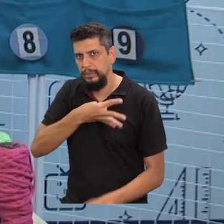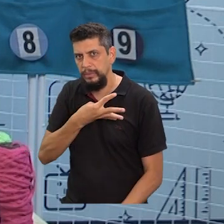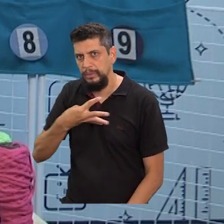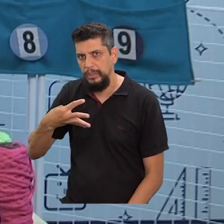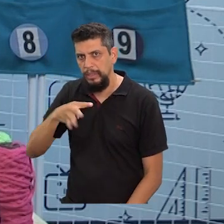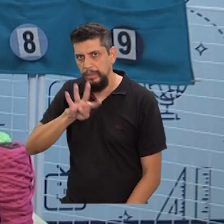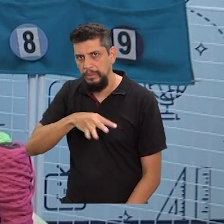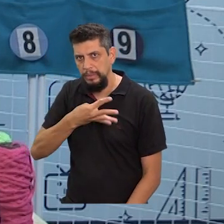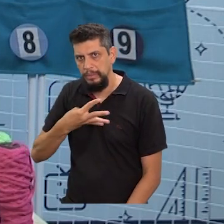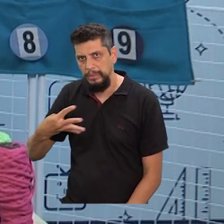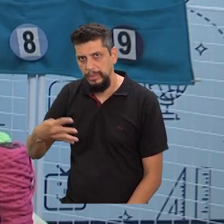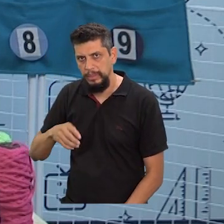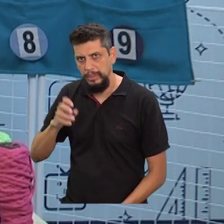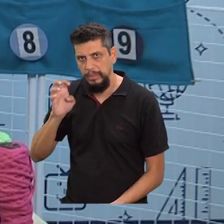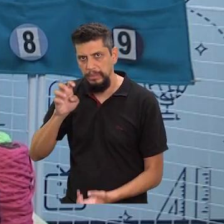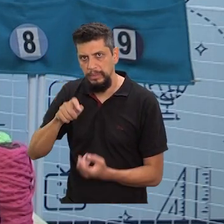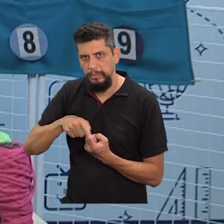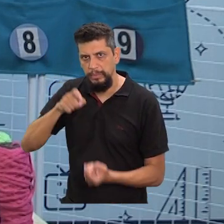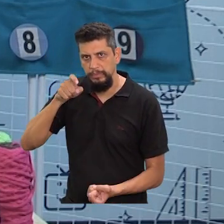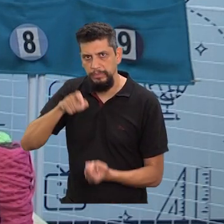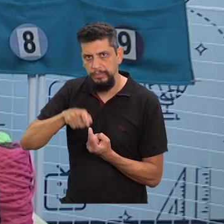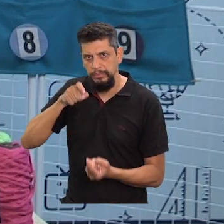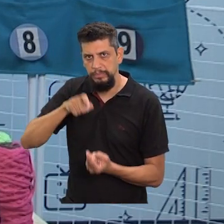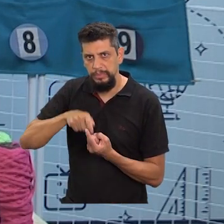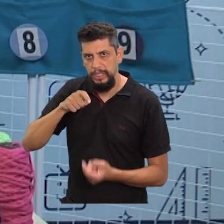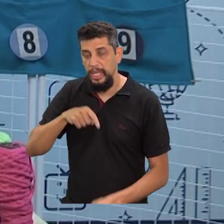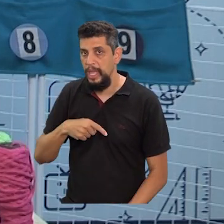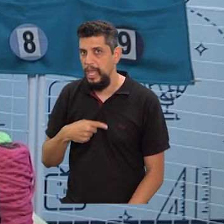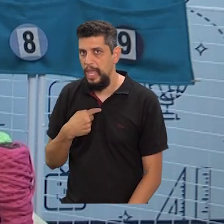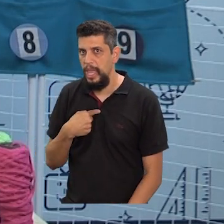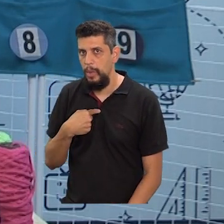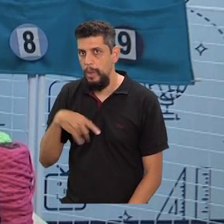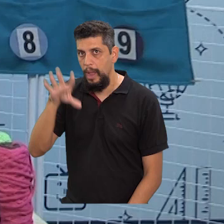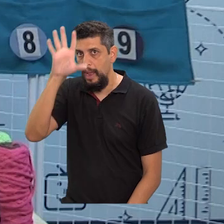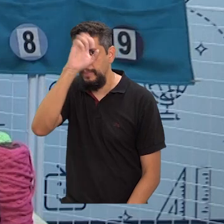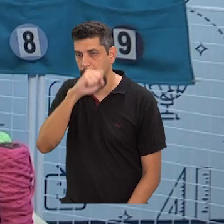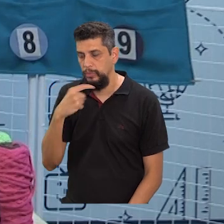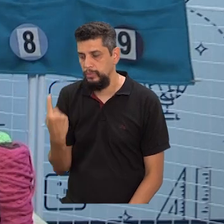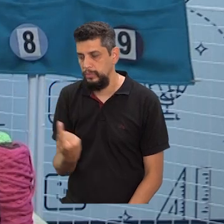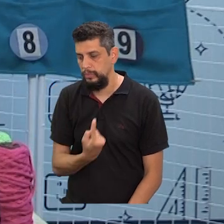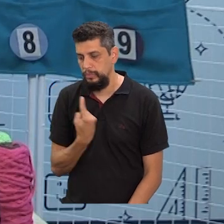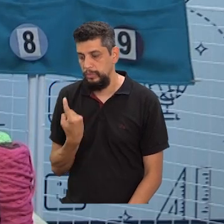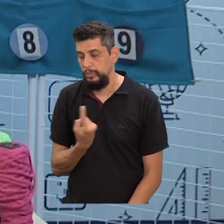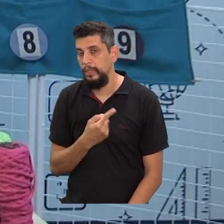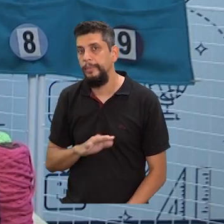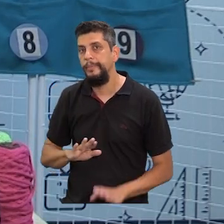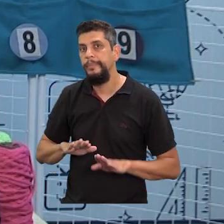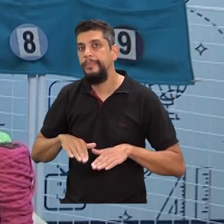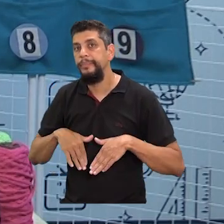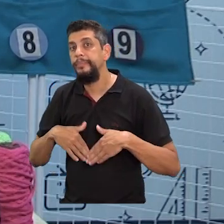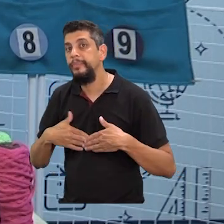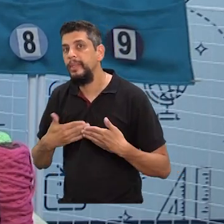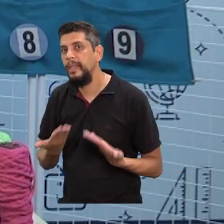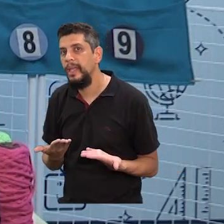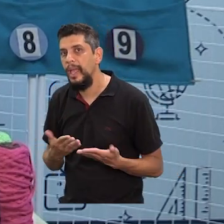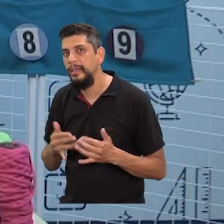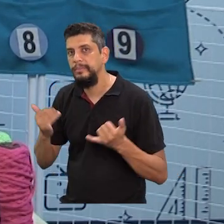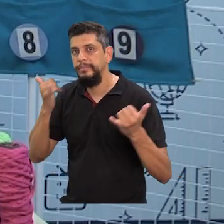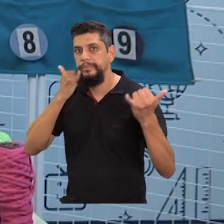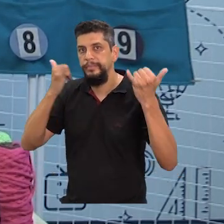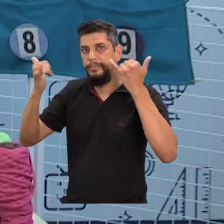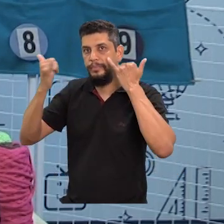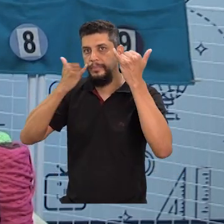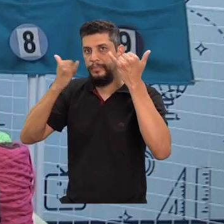E Aracne sempre respondia, ninguém me ensinou, eu aprendi sozinha. Foi então que